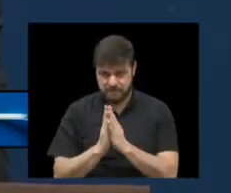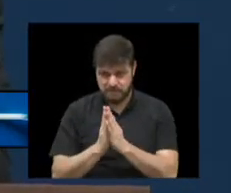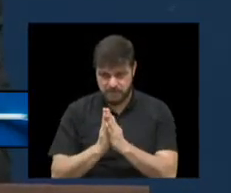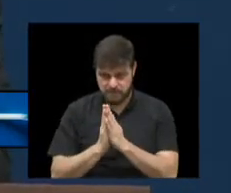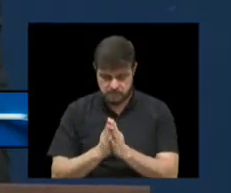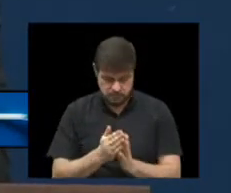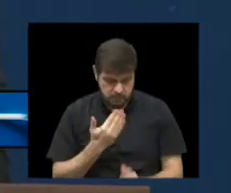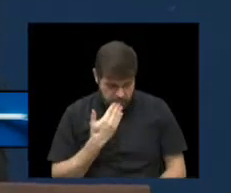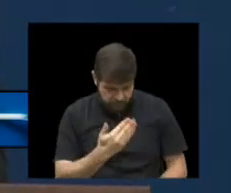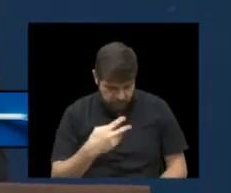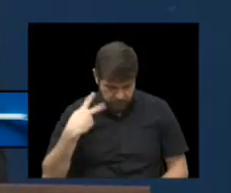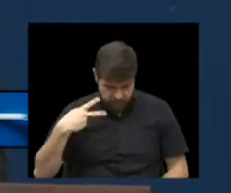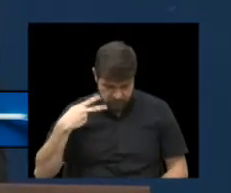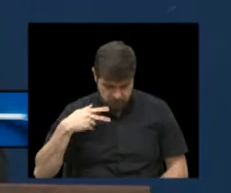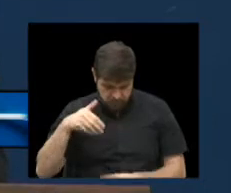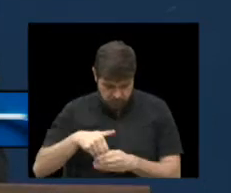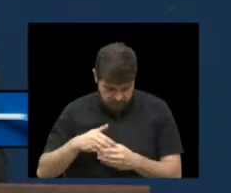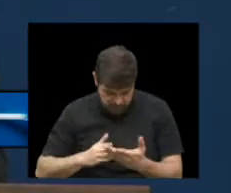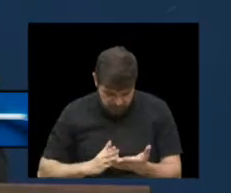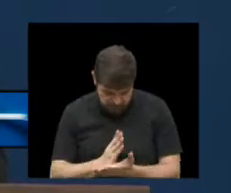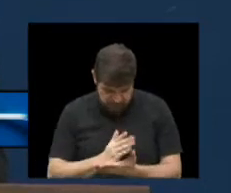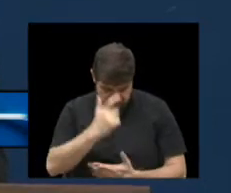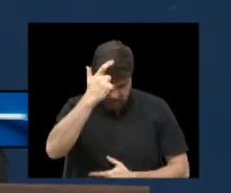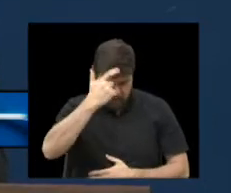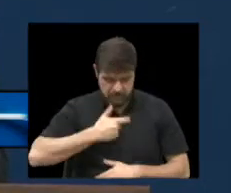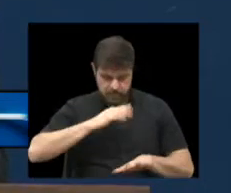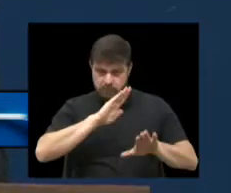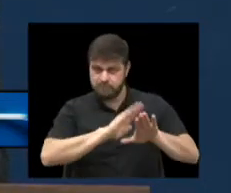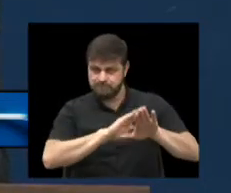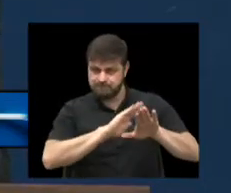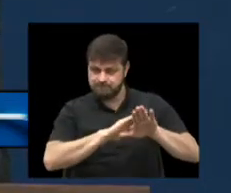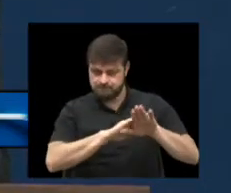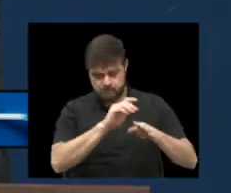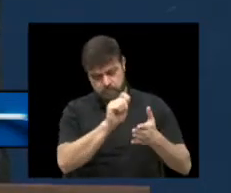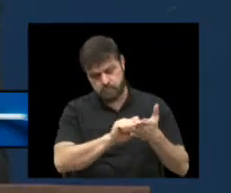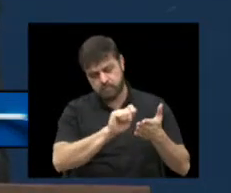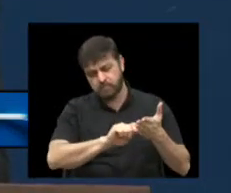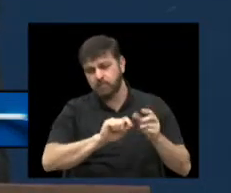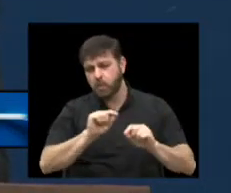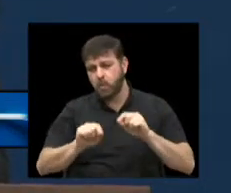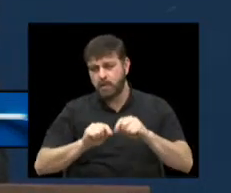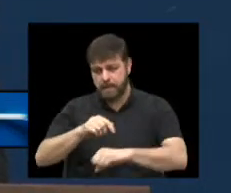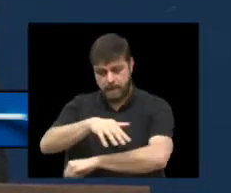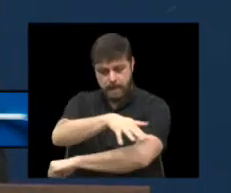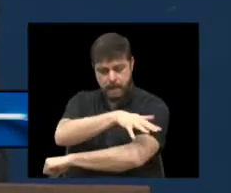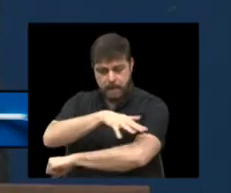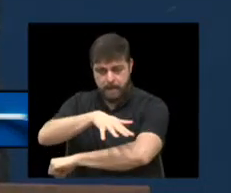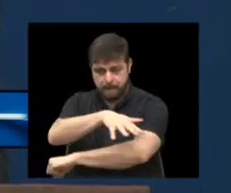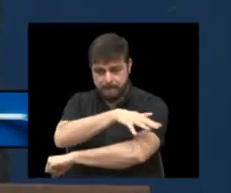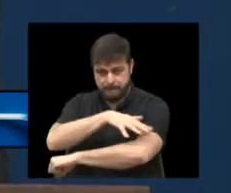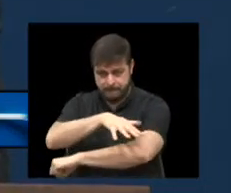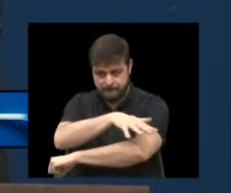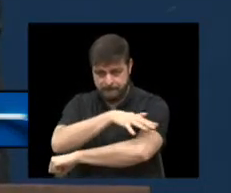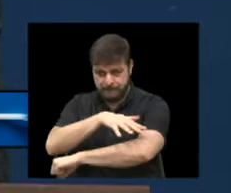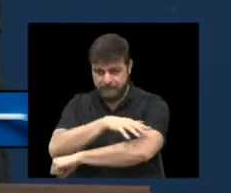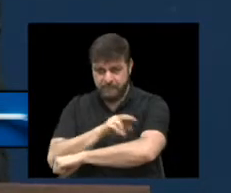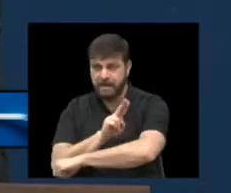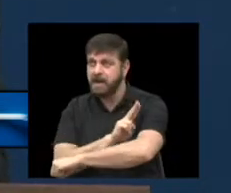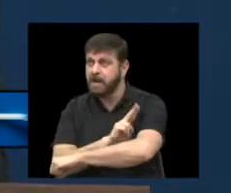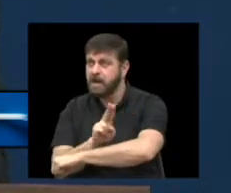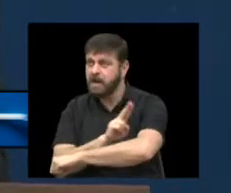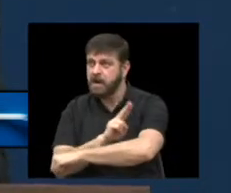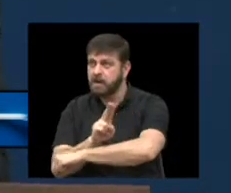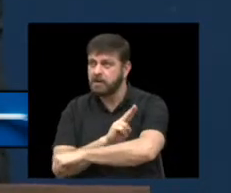178/2017, de minha autoria, que nomeará a Praça 16, na Avenida Sinimbu,